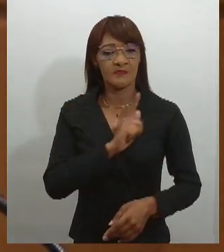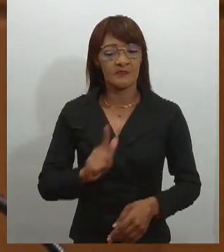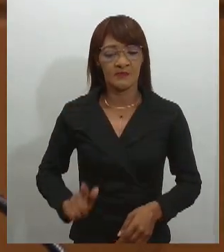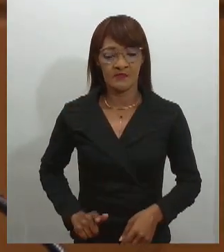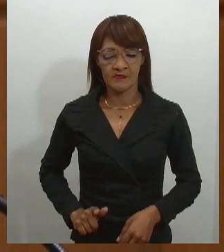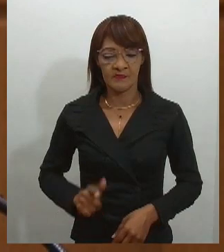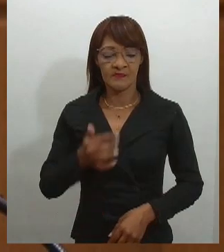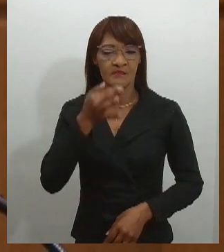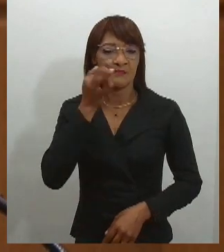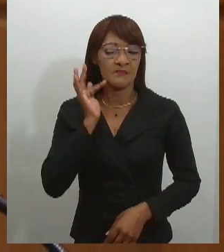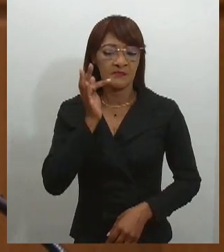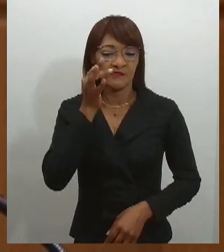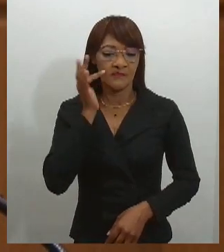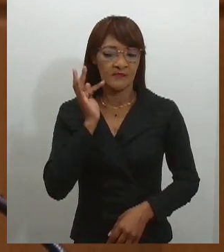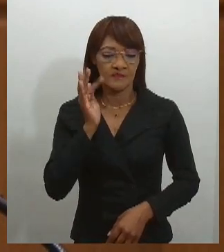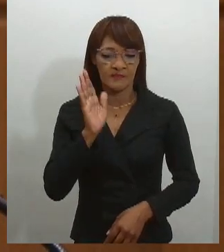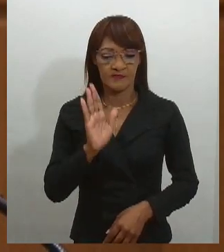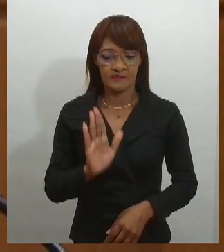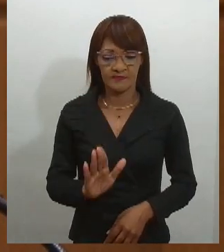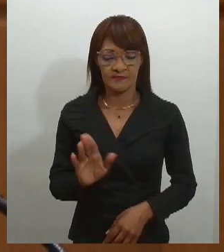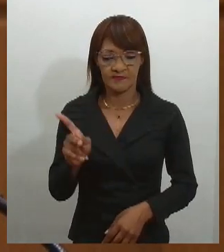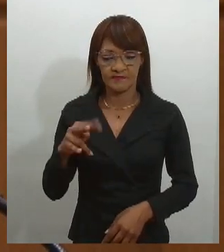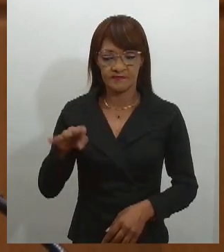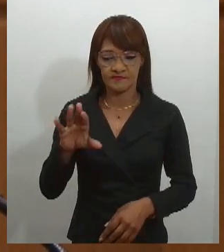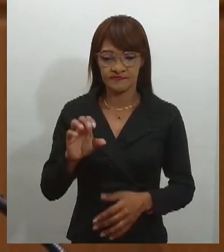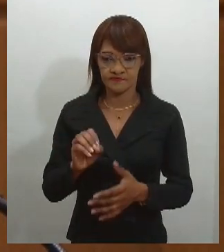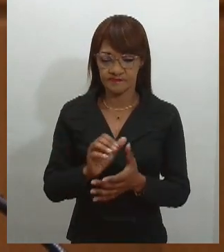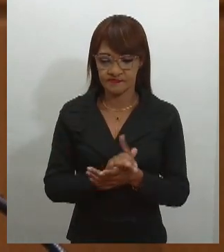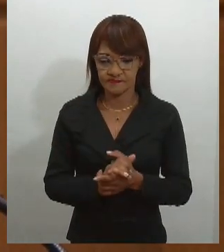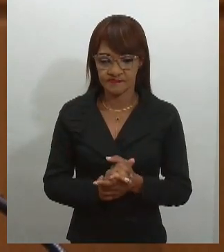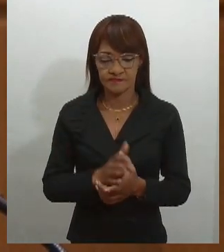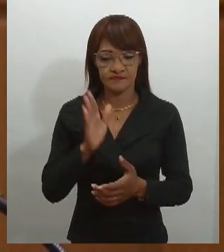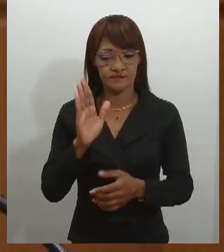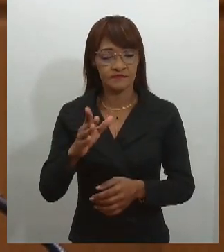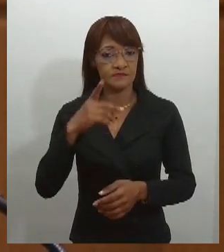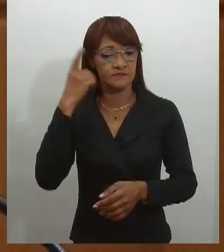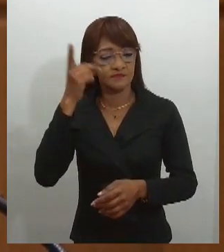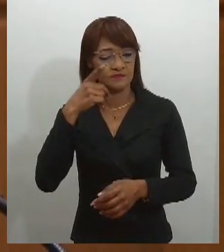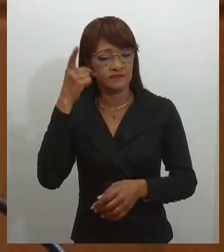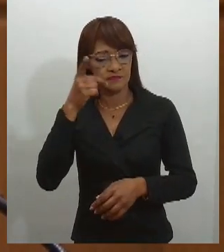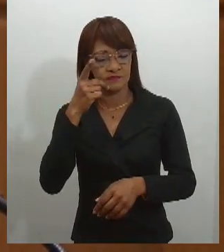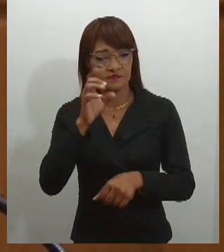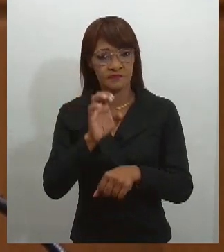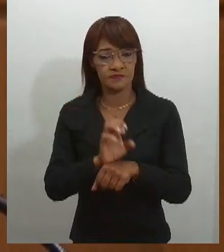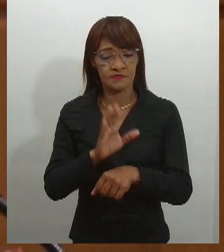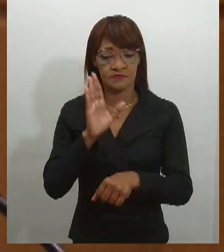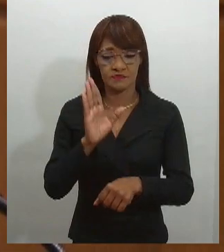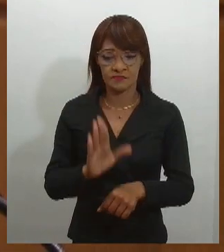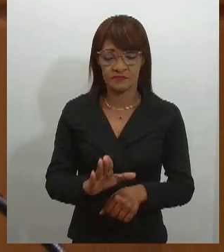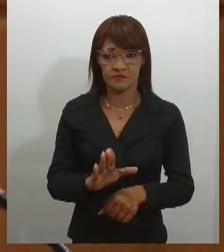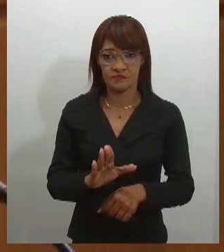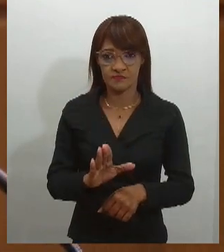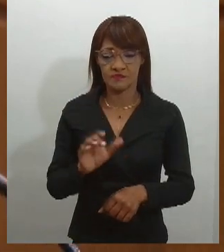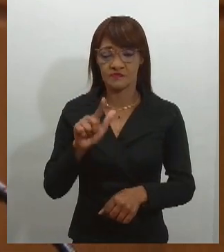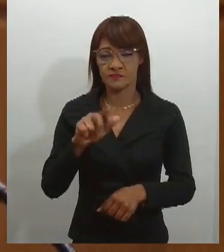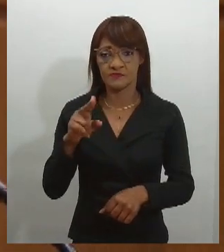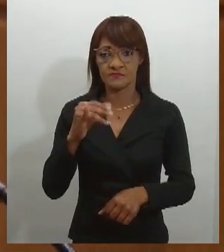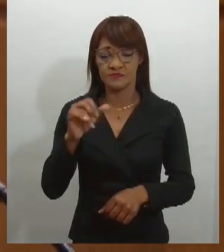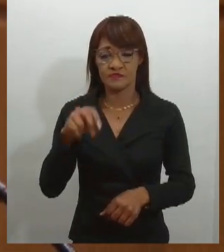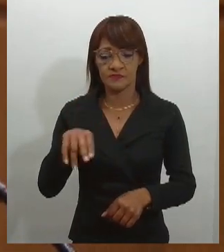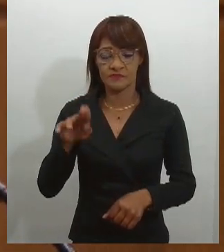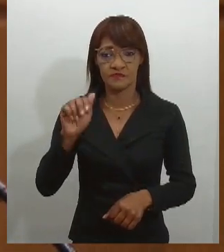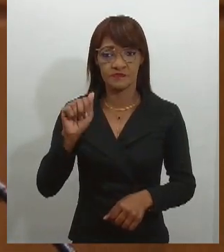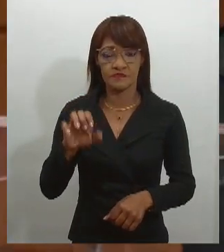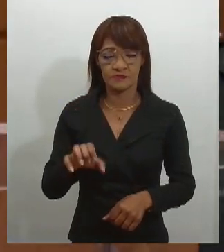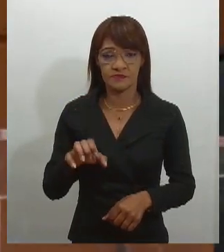no Palácio Olímpio Campos. Já a deputada estadual do Republicanos, Lidiane Lucena, se mostrou nostálgica